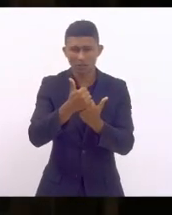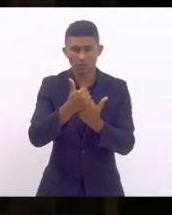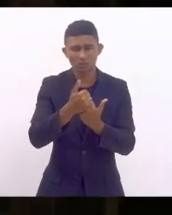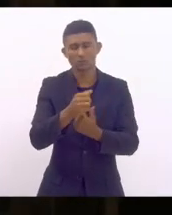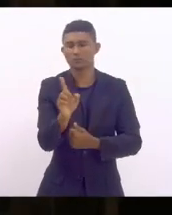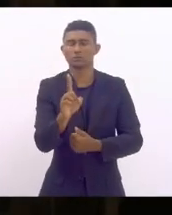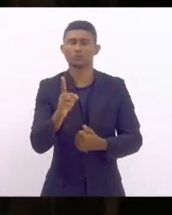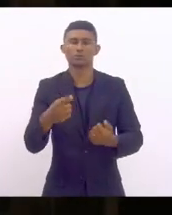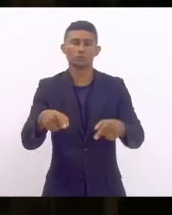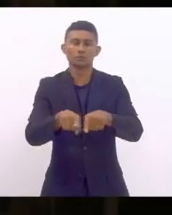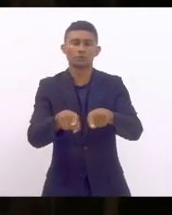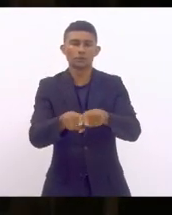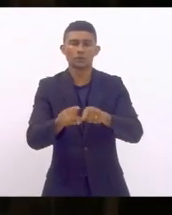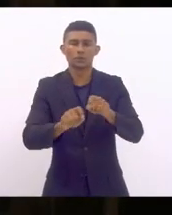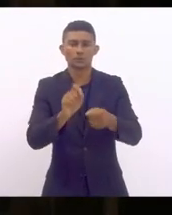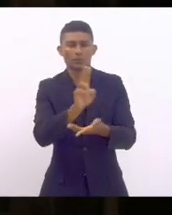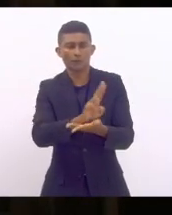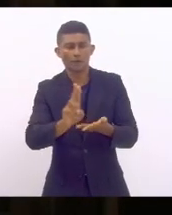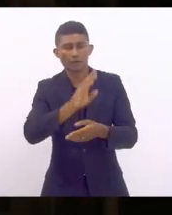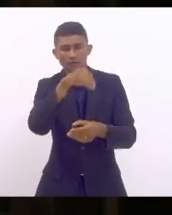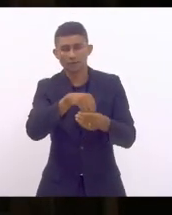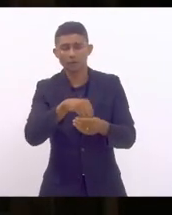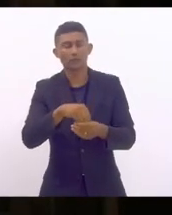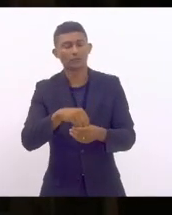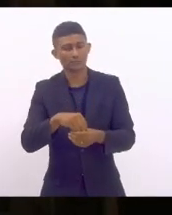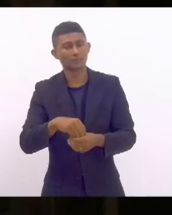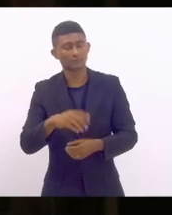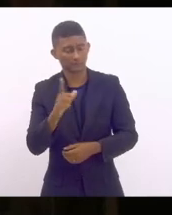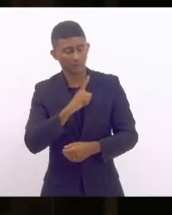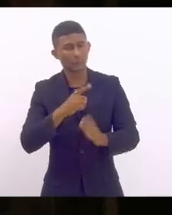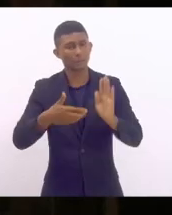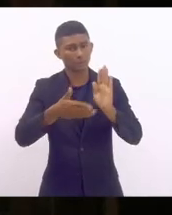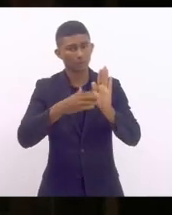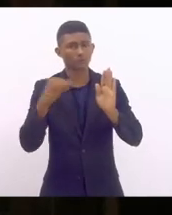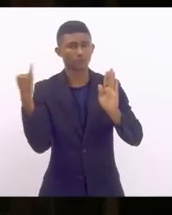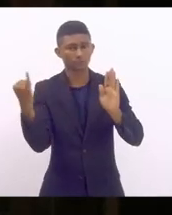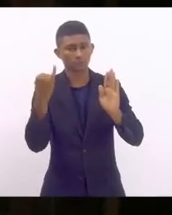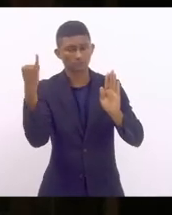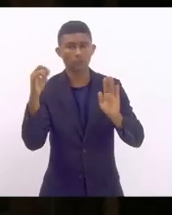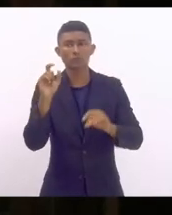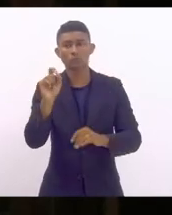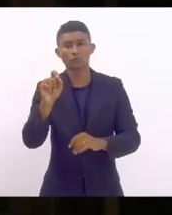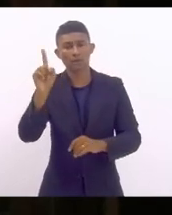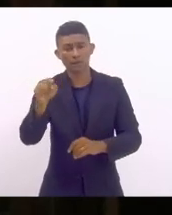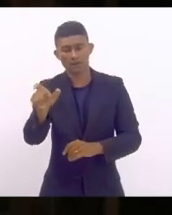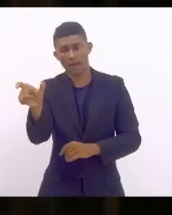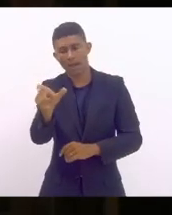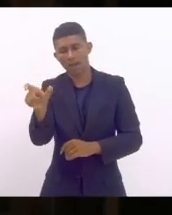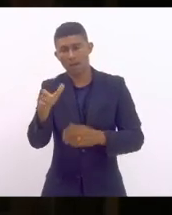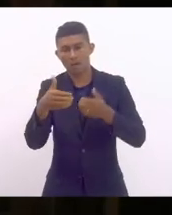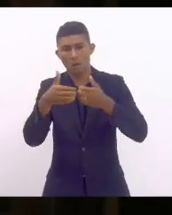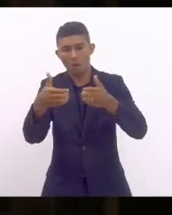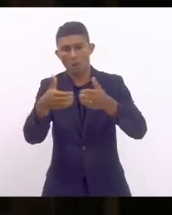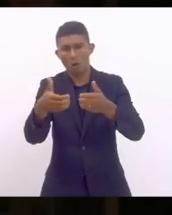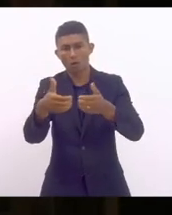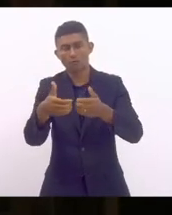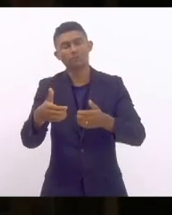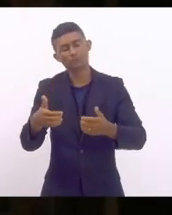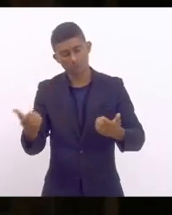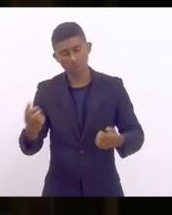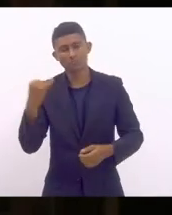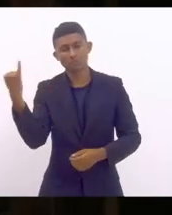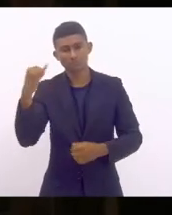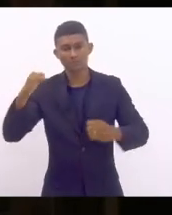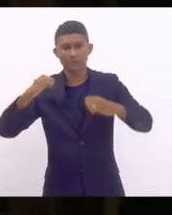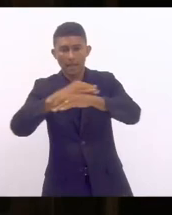muito fundamental que a gente tem para permanência na universidade e que tem que ser mais debatido por essa casa é o bilhete único intermunicipal intermodal que é uma pauta